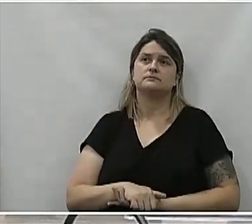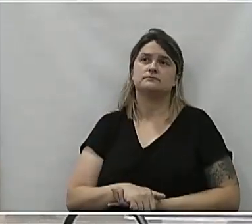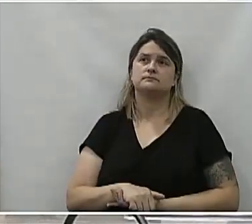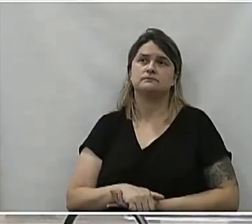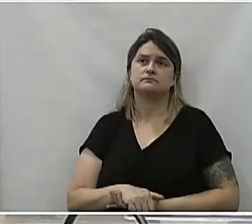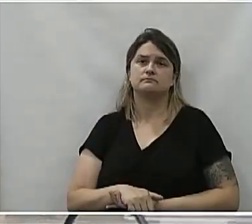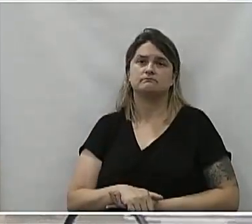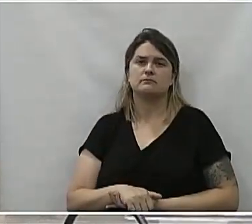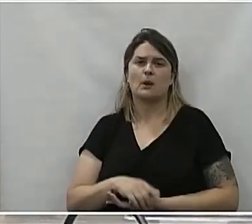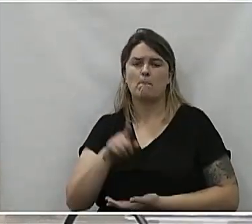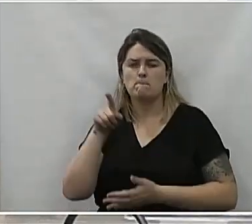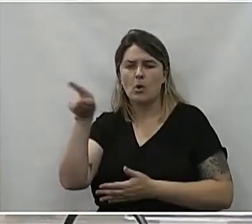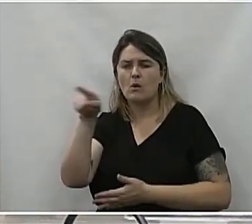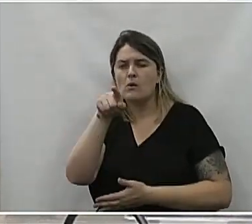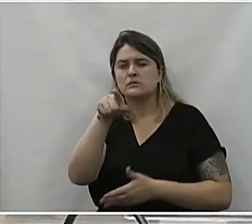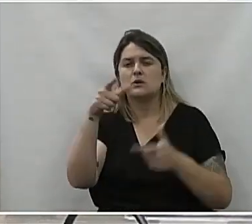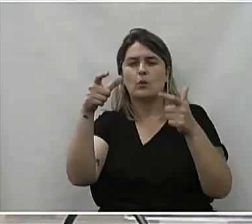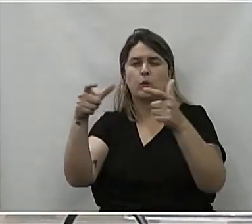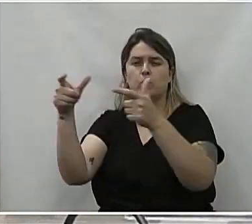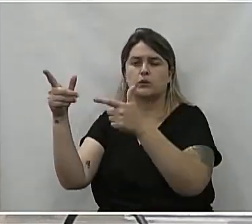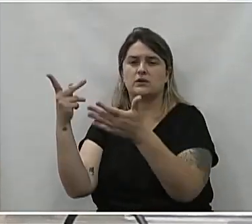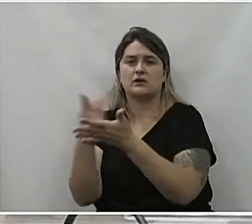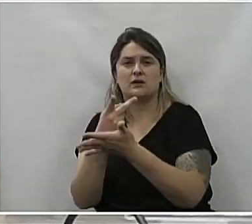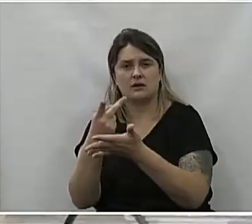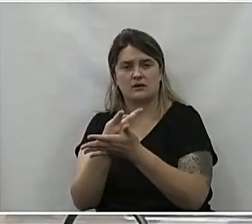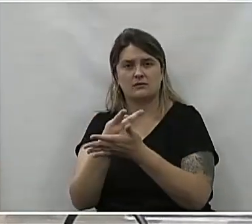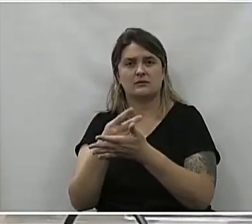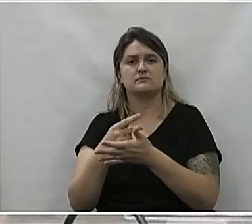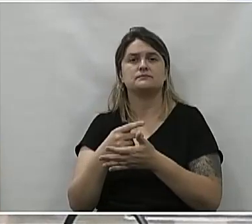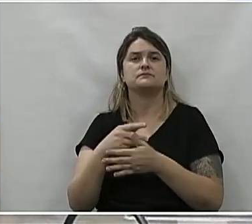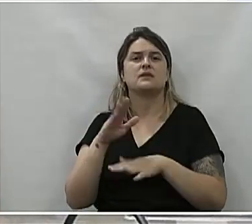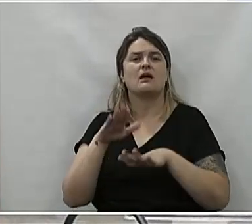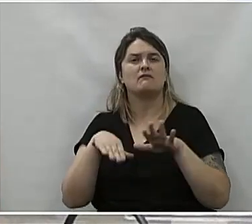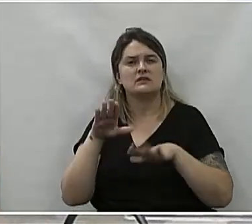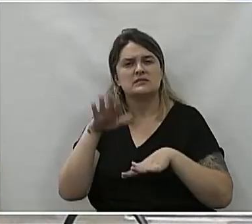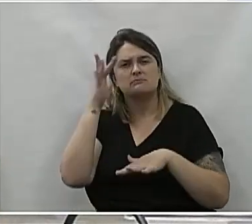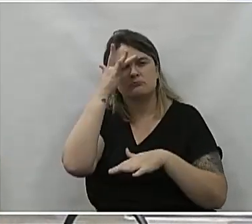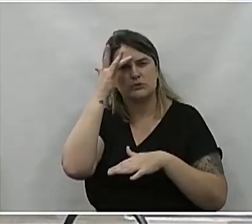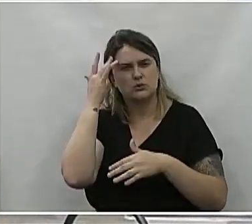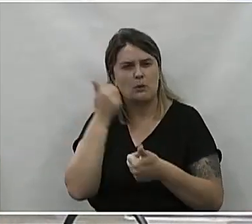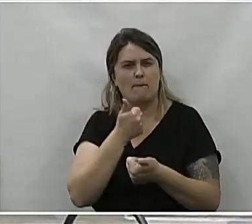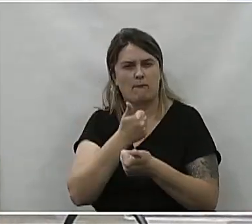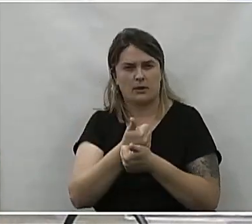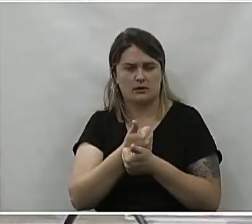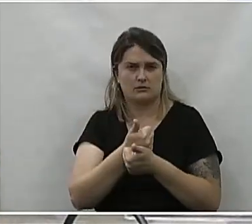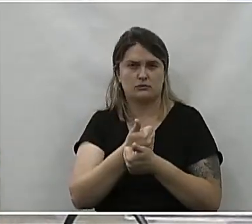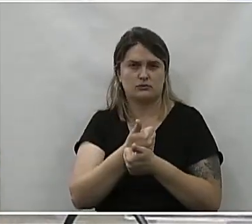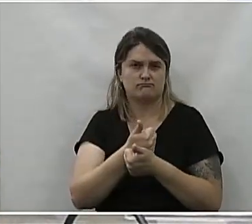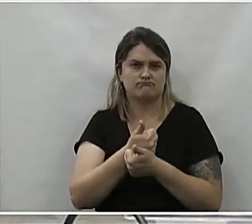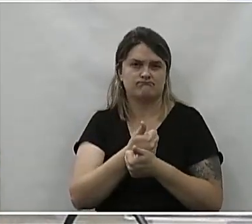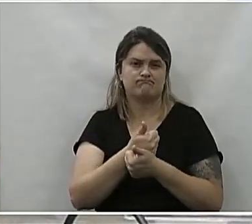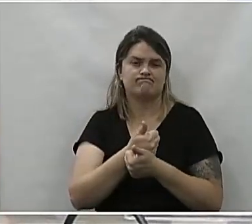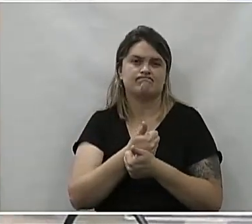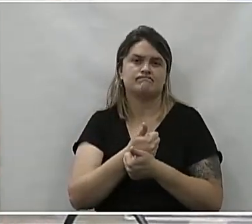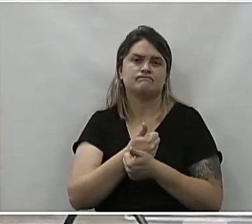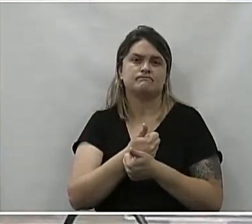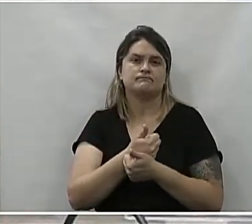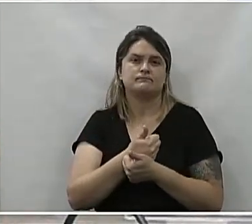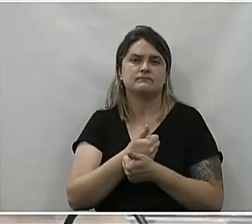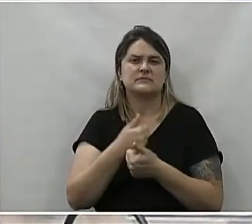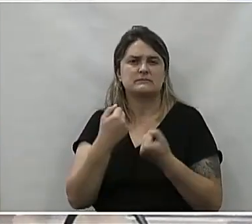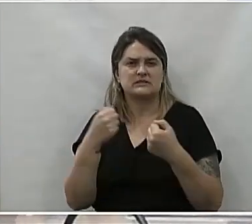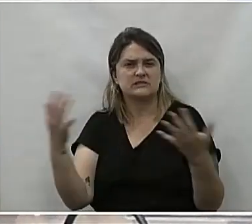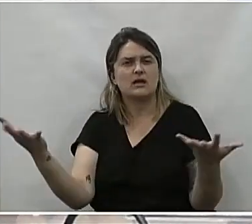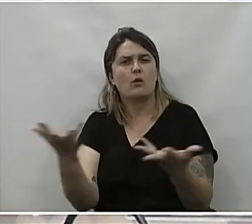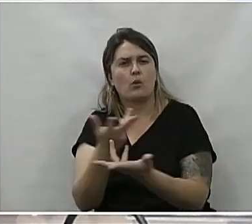Muitas pessoas Apontando os erros Delas Muitas vezes Até pessoas próximas Ao qual Na verdade Teria que ser